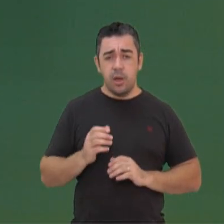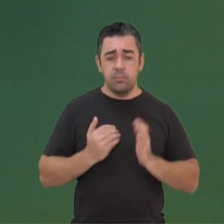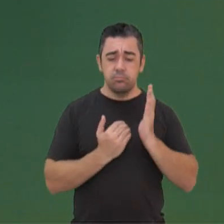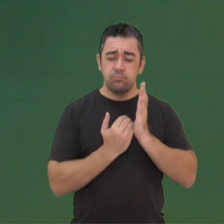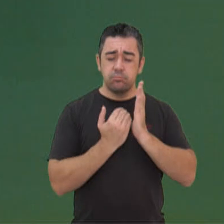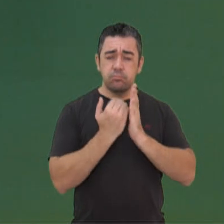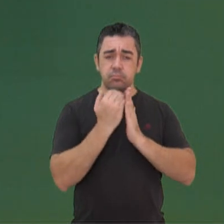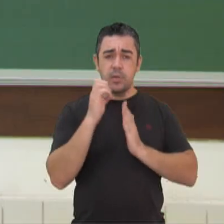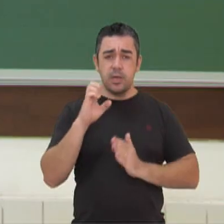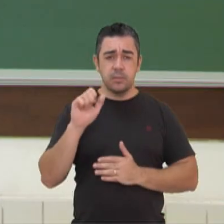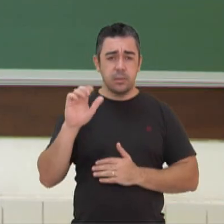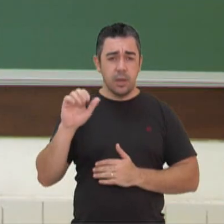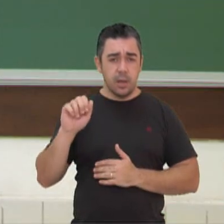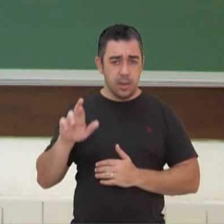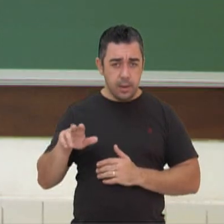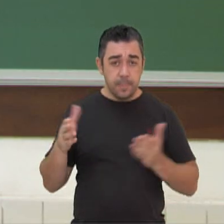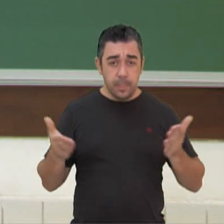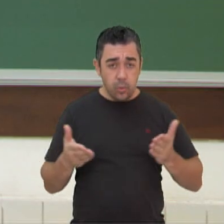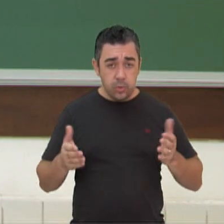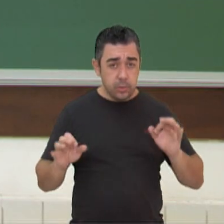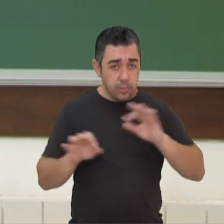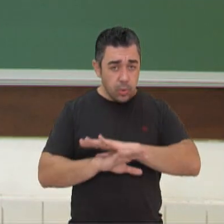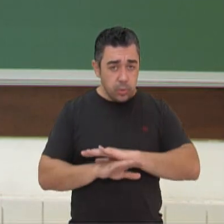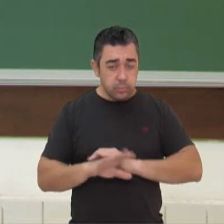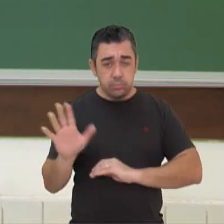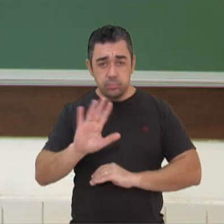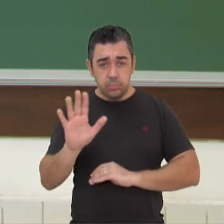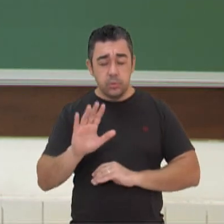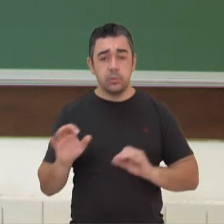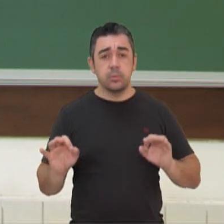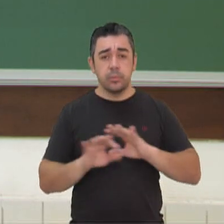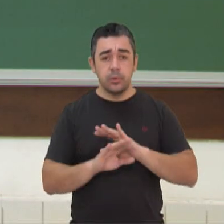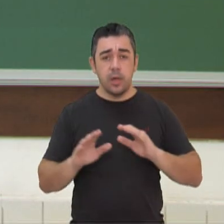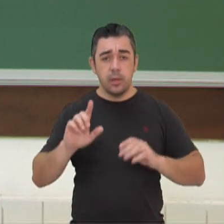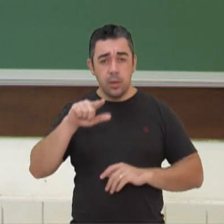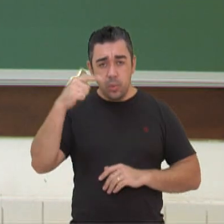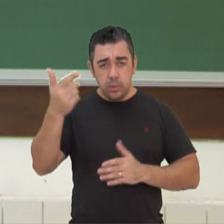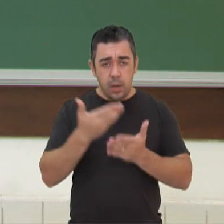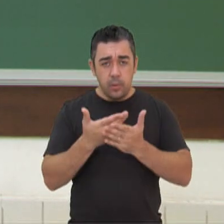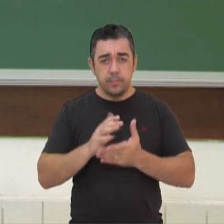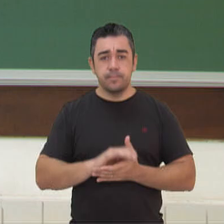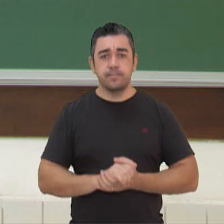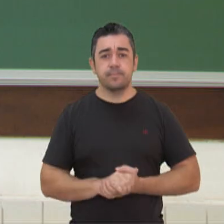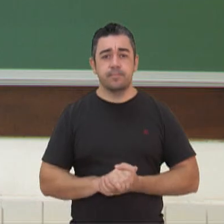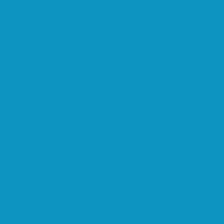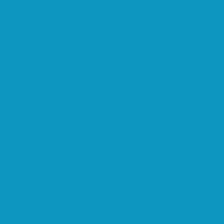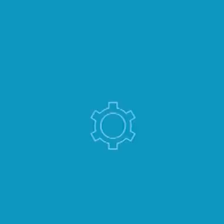determinado ponto. Então por hoje é isso, gente. Ficamos por aqui. Até a próxima aula.